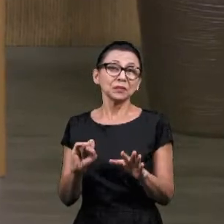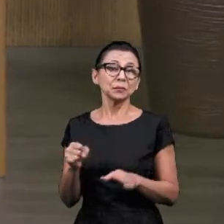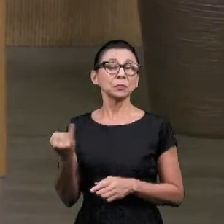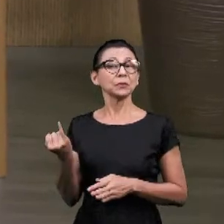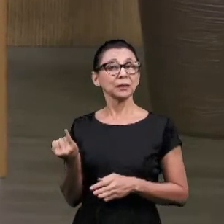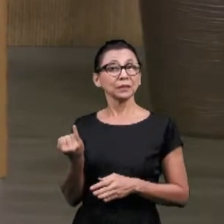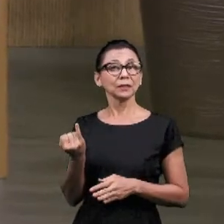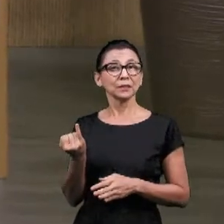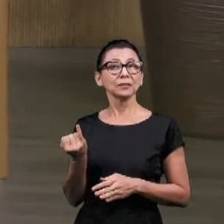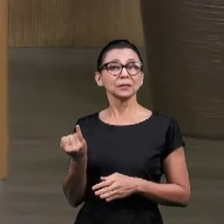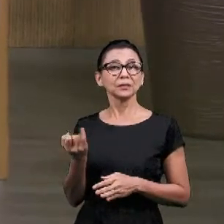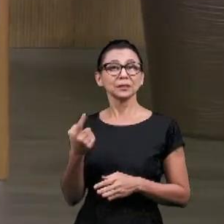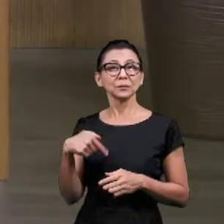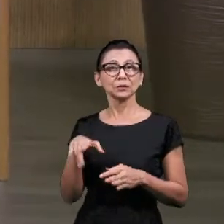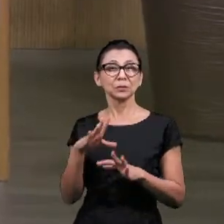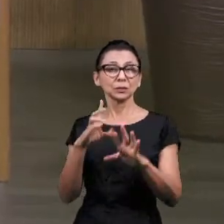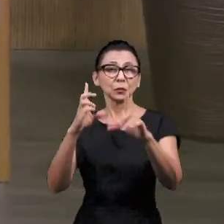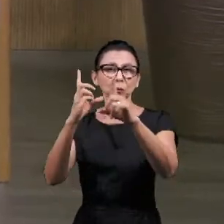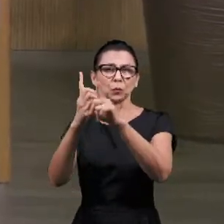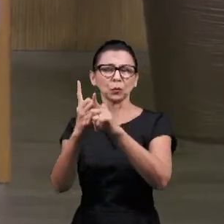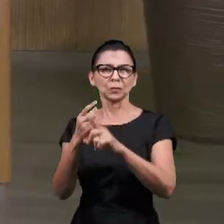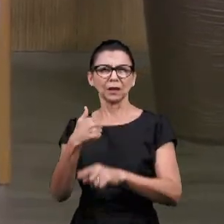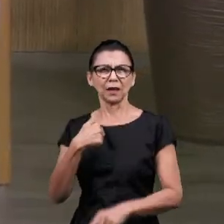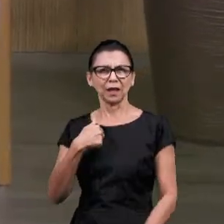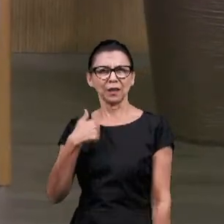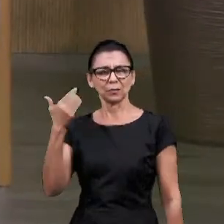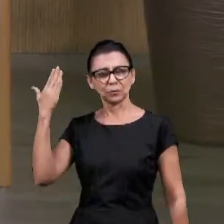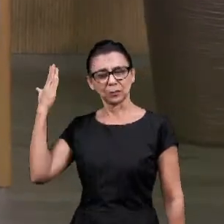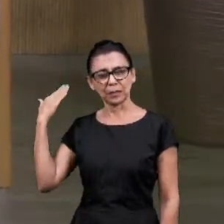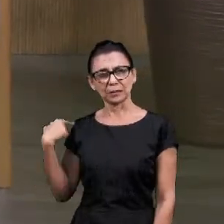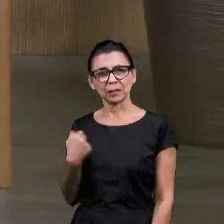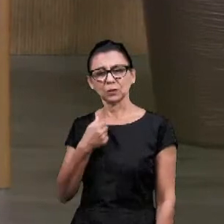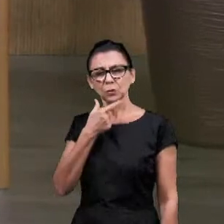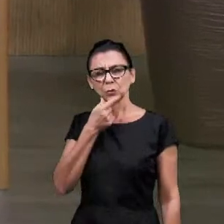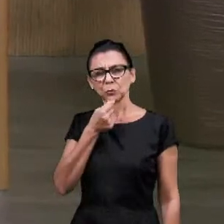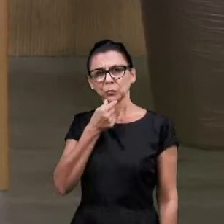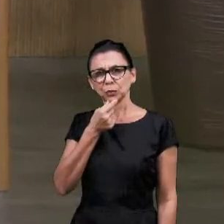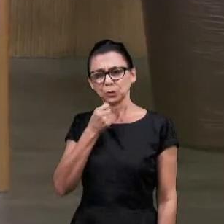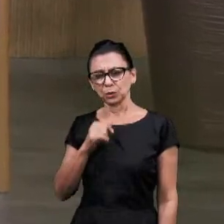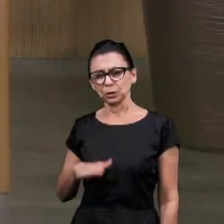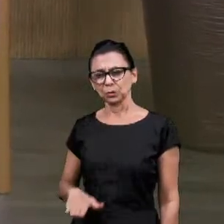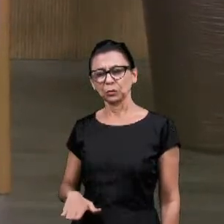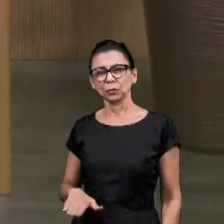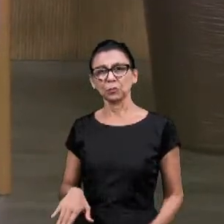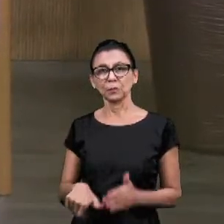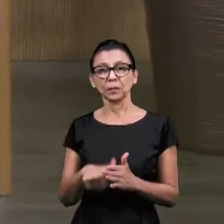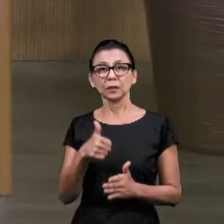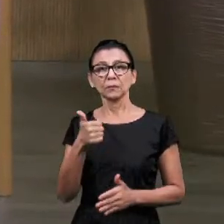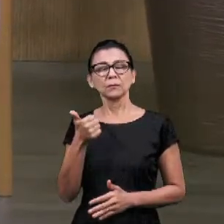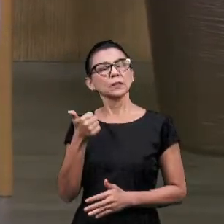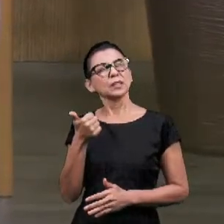me lembro, desde menino ainda, a primeira vez que eu tive a oportunidade de ir ao Manaim foi em